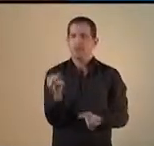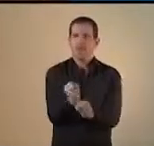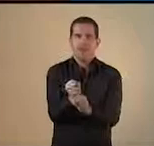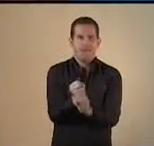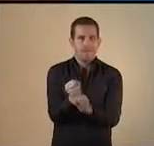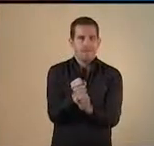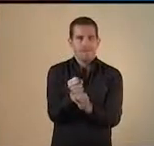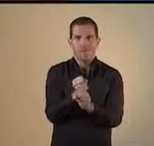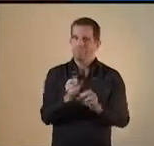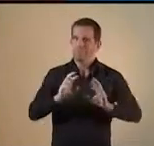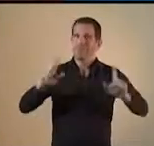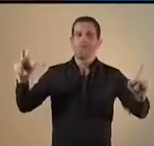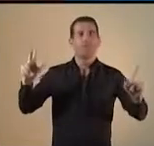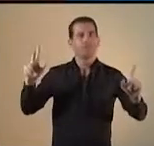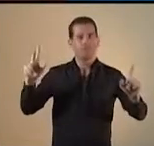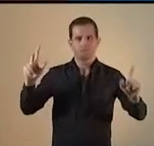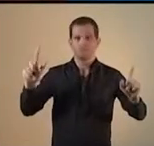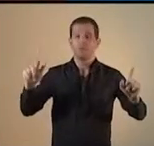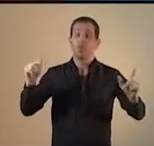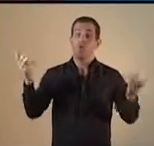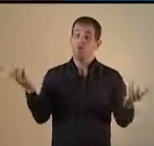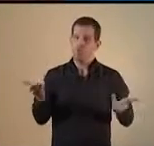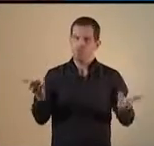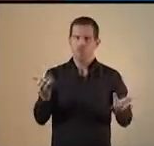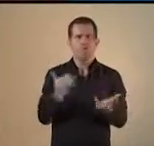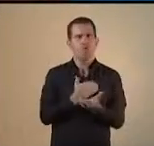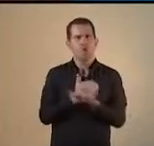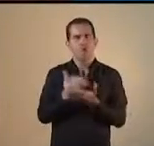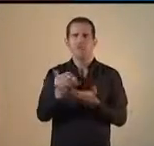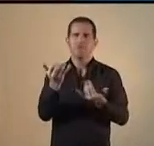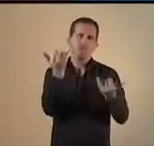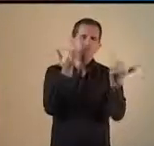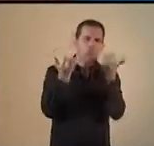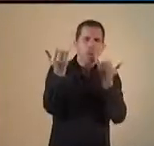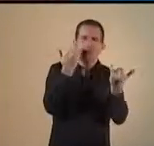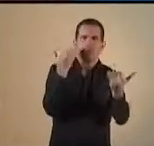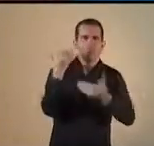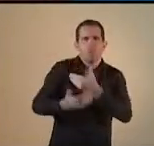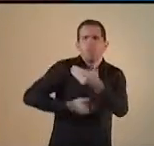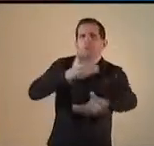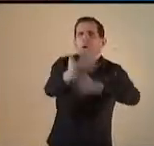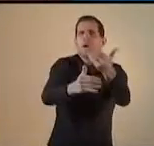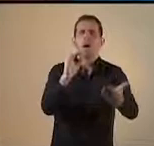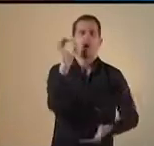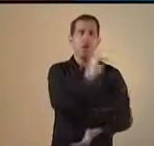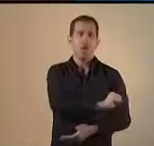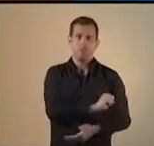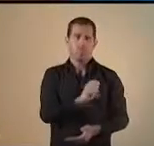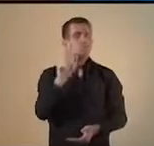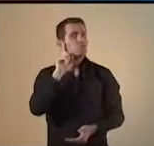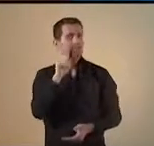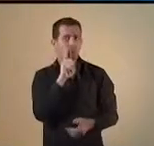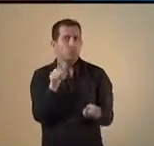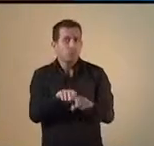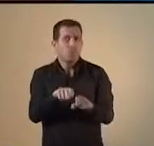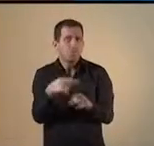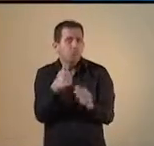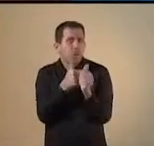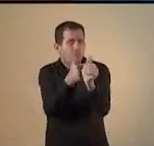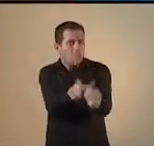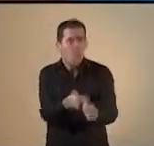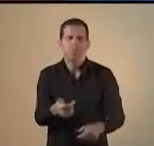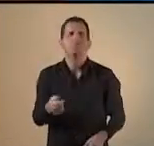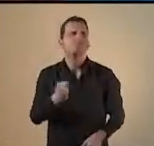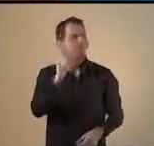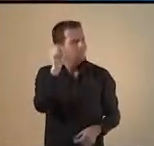de 2013 é completamente diferente. Quer dizer, as coisas estão mudando, a dinâmica, a rapidez, a própria informação